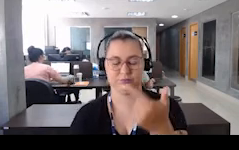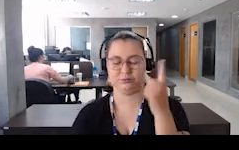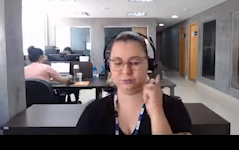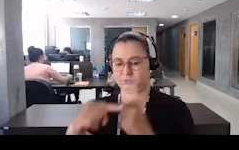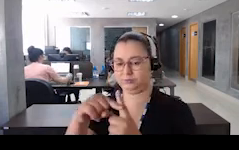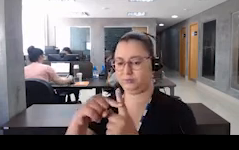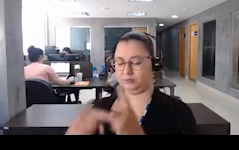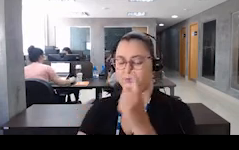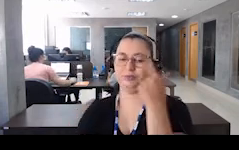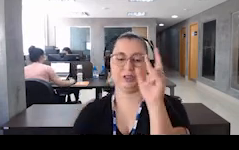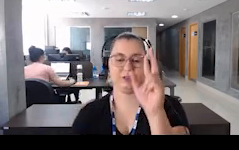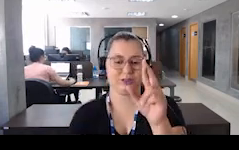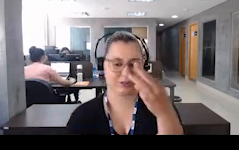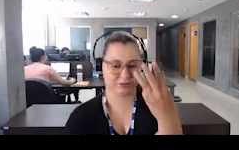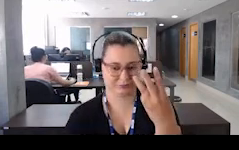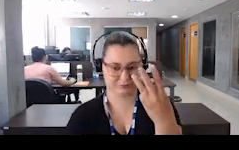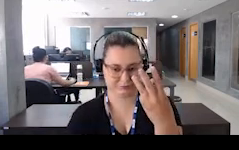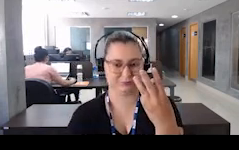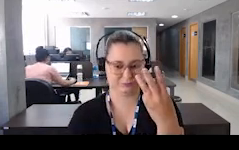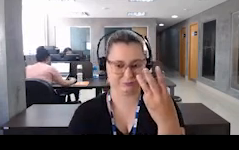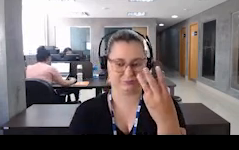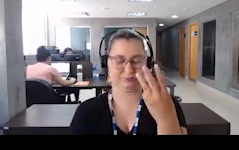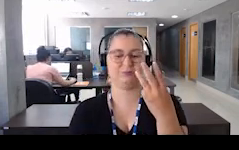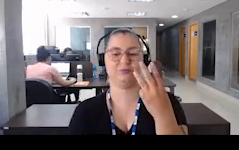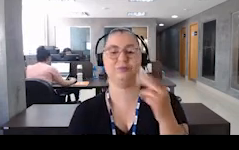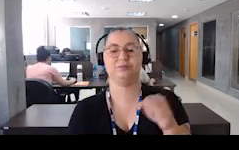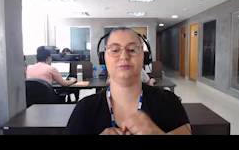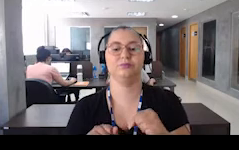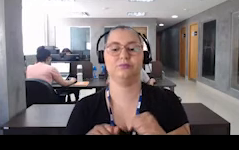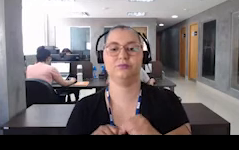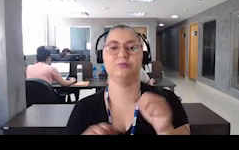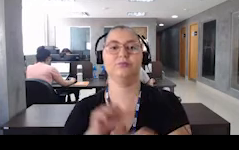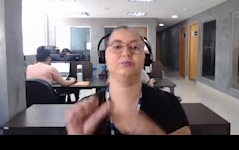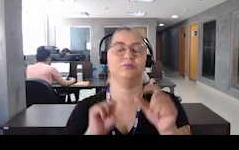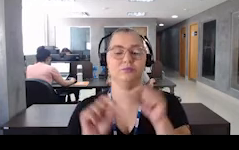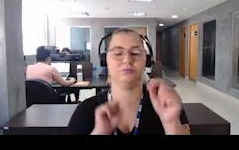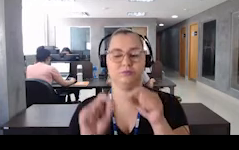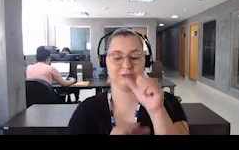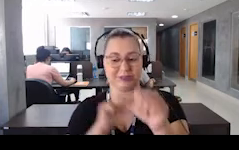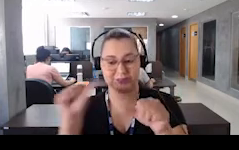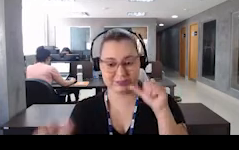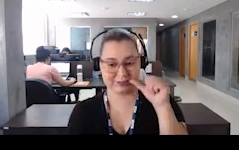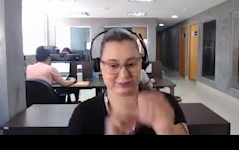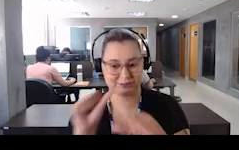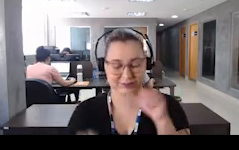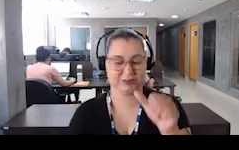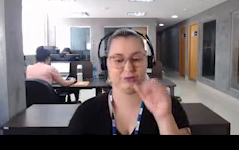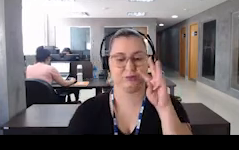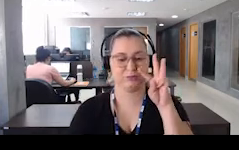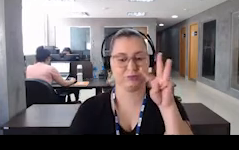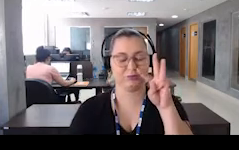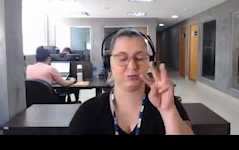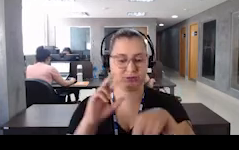R2 mais R3, né? Então, a gente vai fazer o quê? A gente vai transformar esses